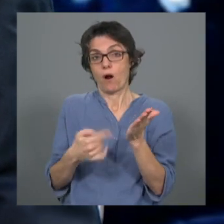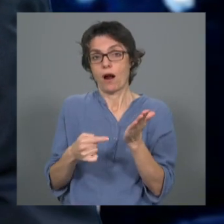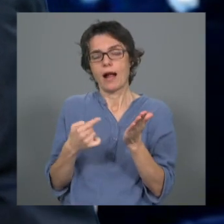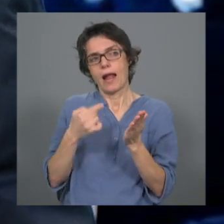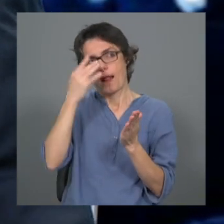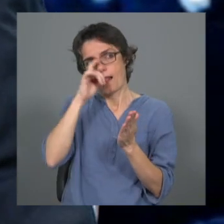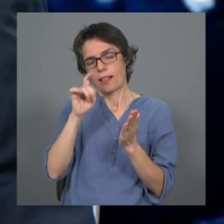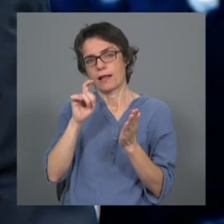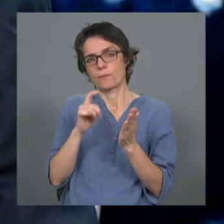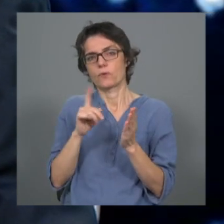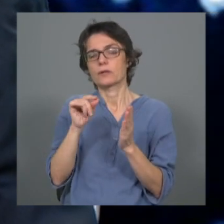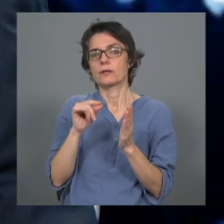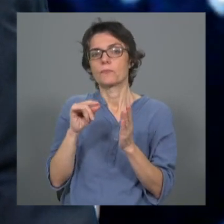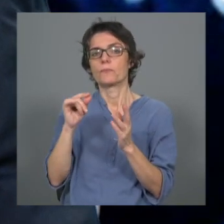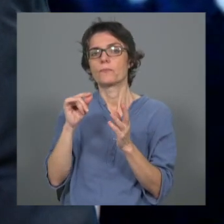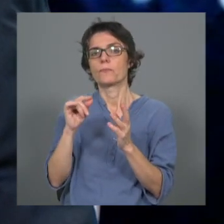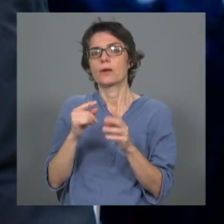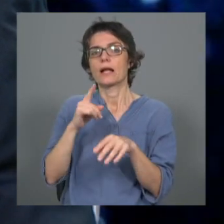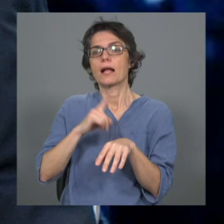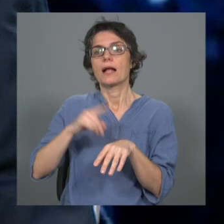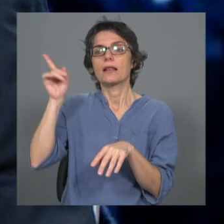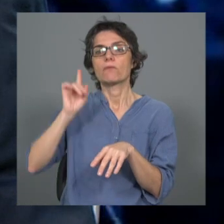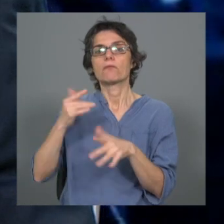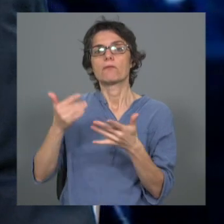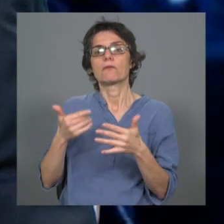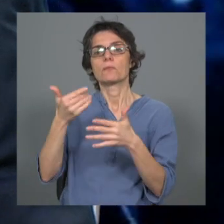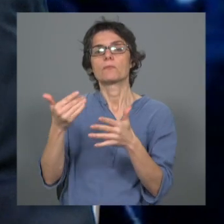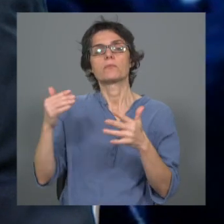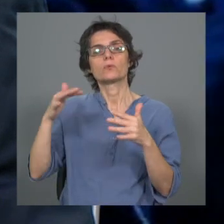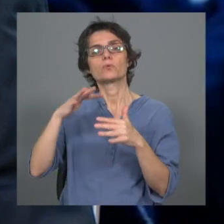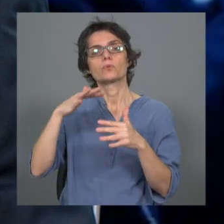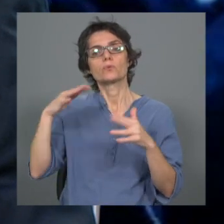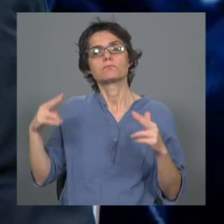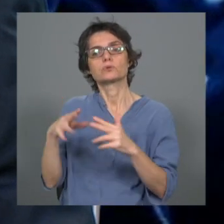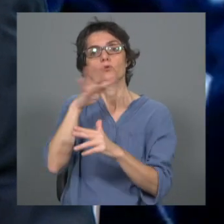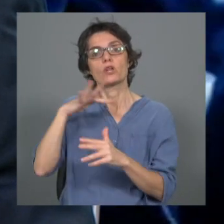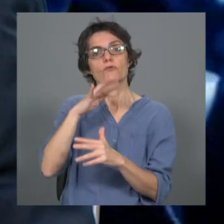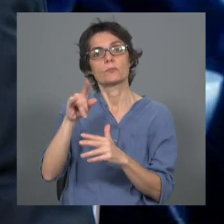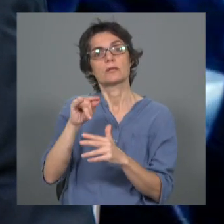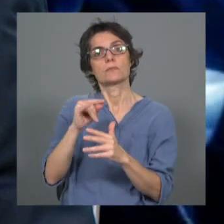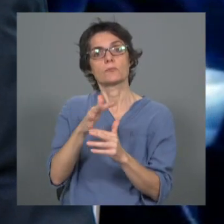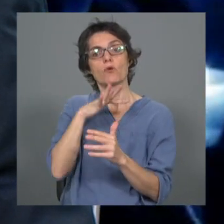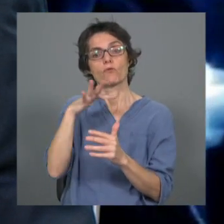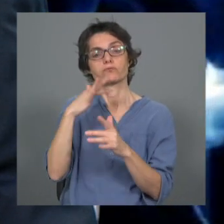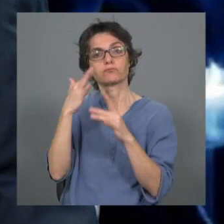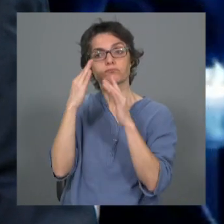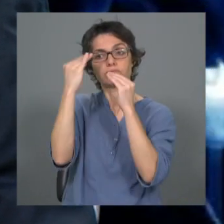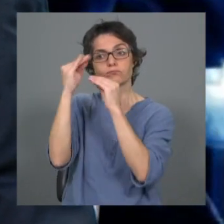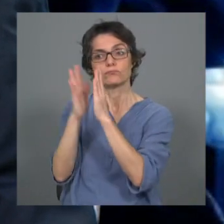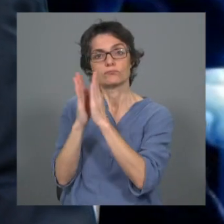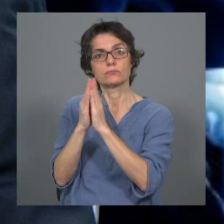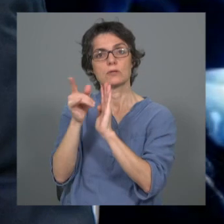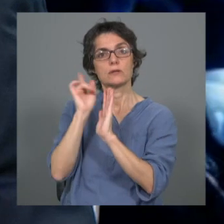com o Sínodo da Família, e por isso a tónica familiar veio muito ao de cima, não é? A importância de uma pastoral familiar e também